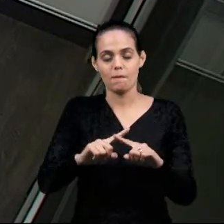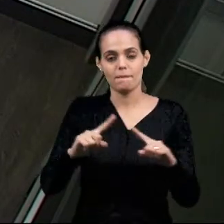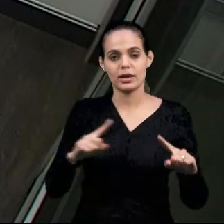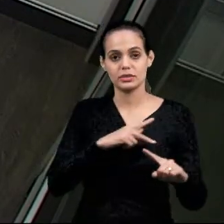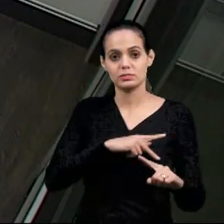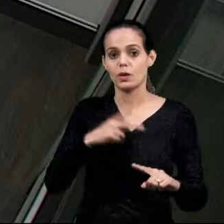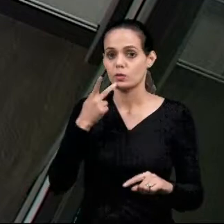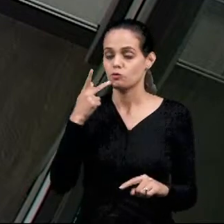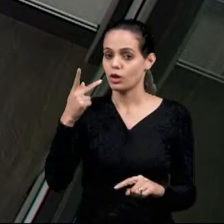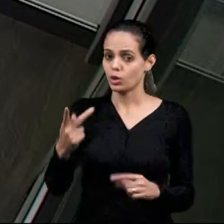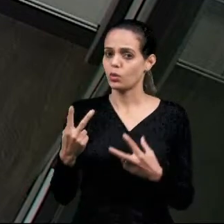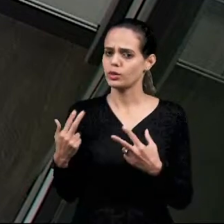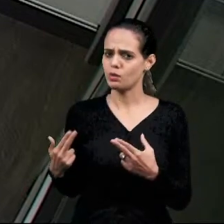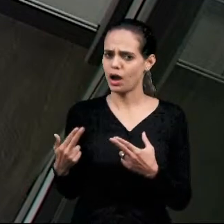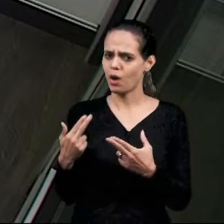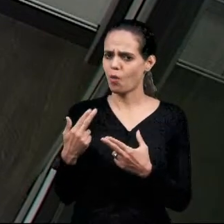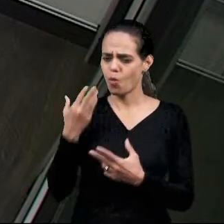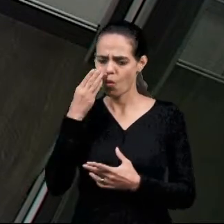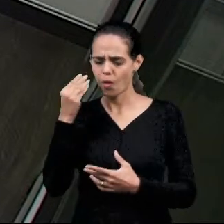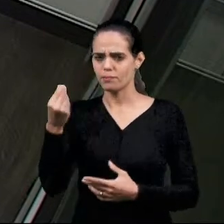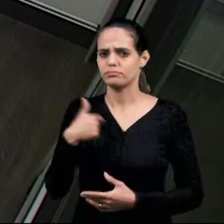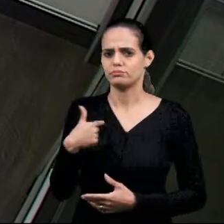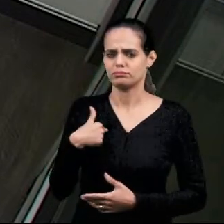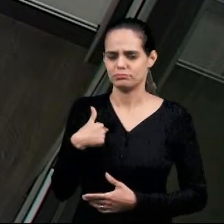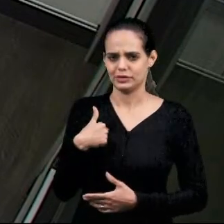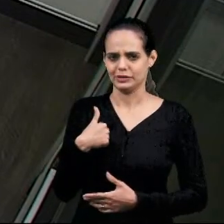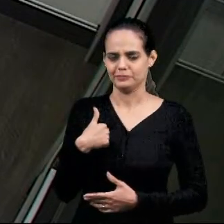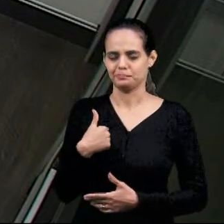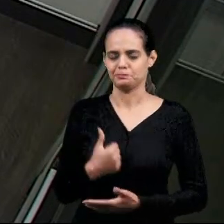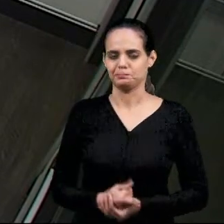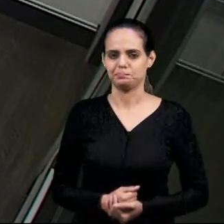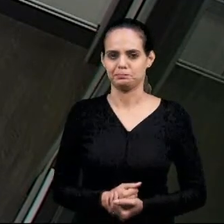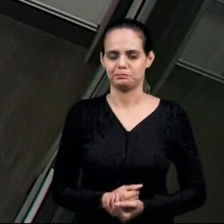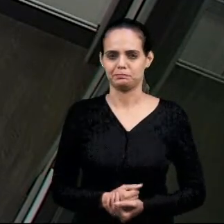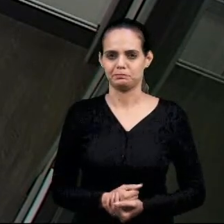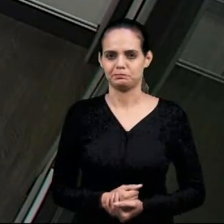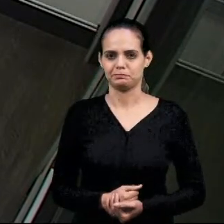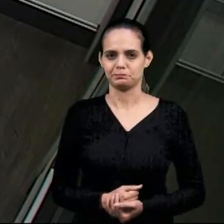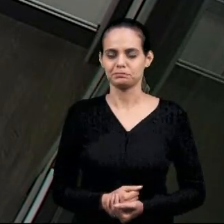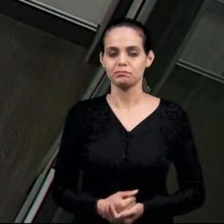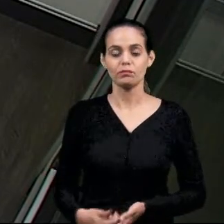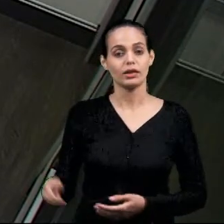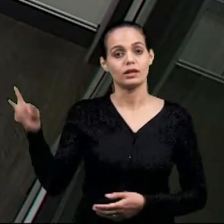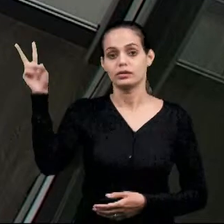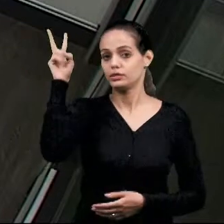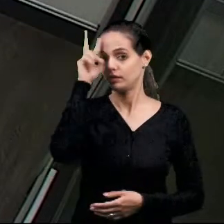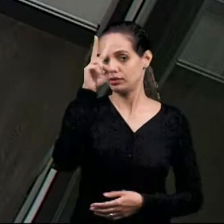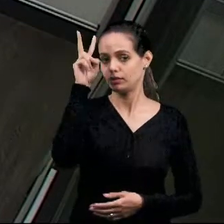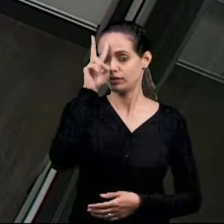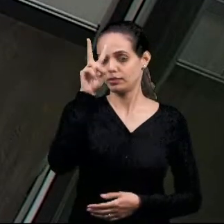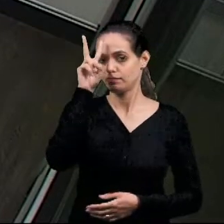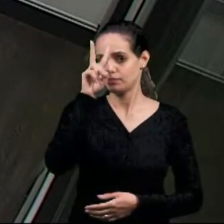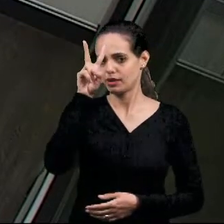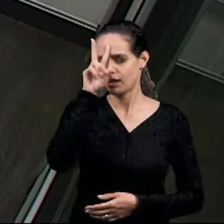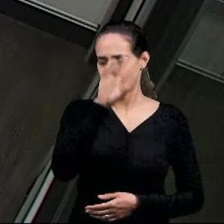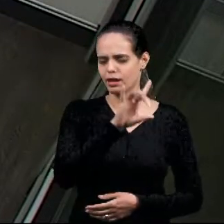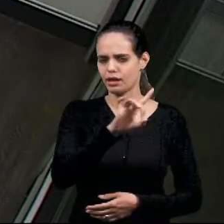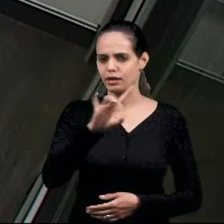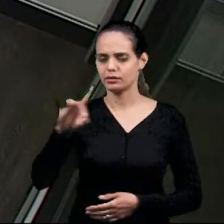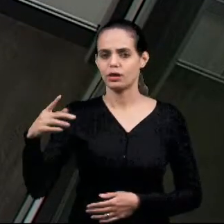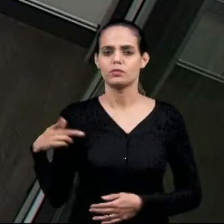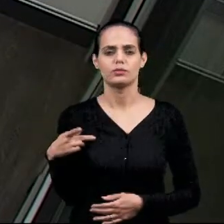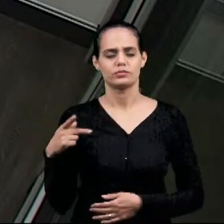né? Numa outra passagem bíblica diz que lembrai-vos dos vossos mestres ou dos vossos pastores, em alguma